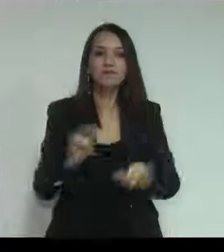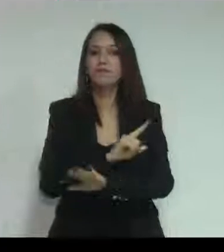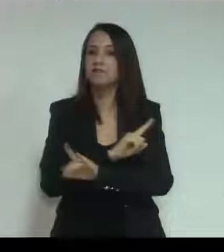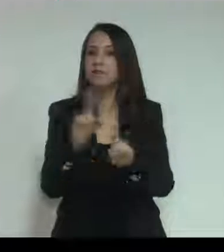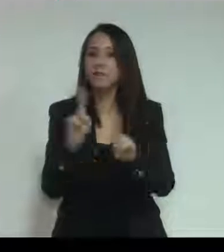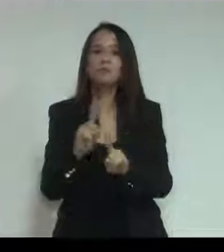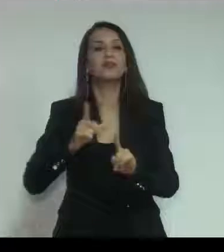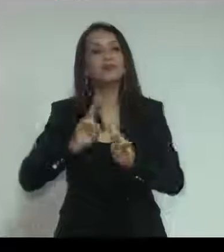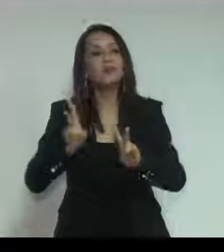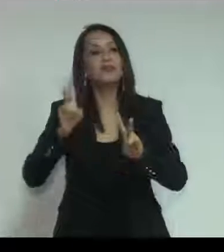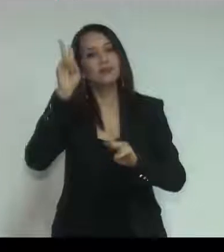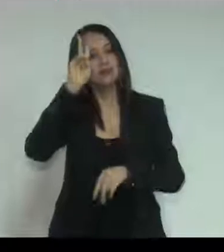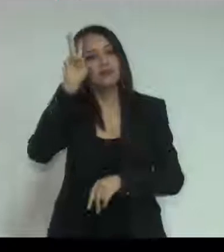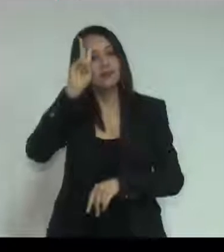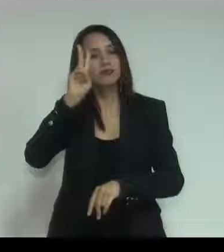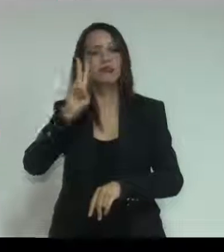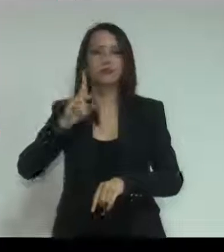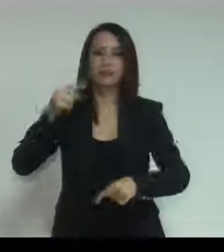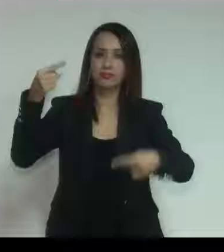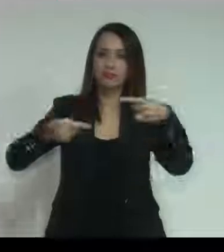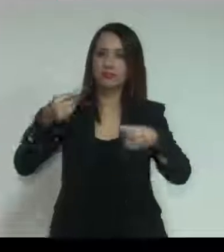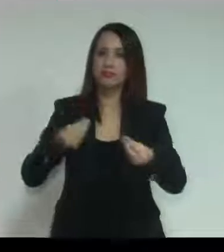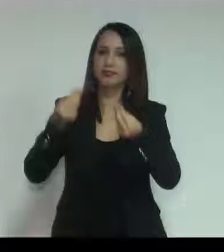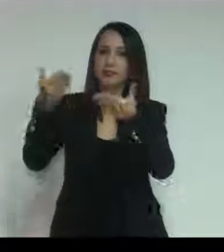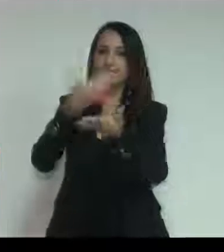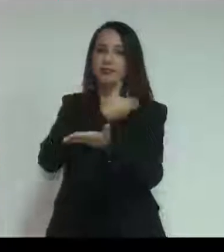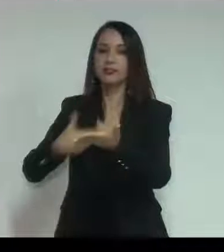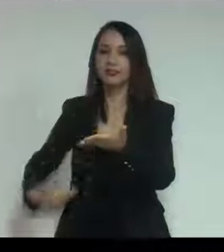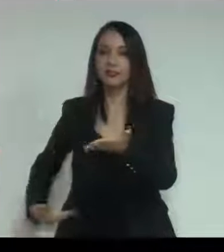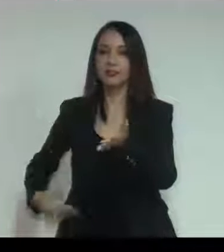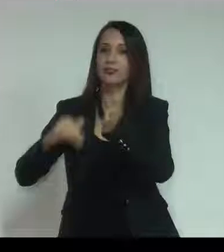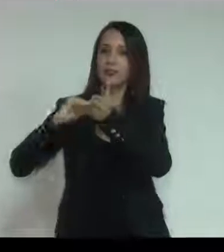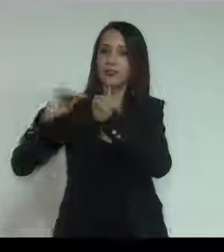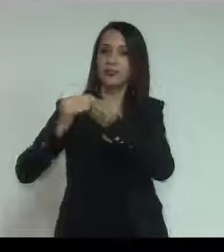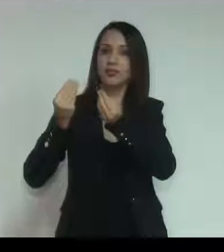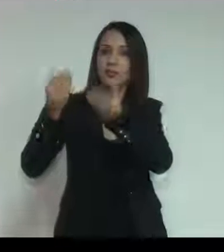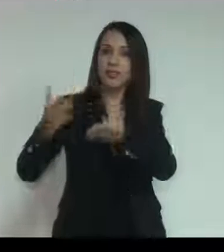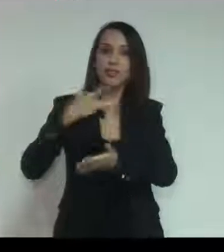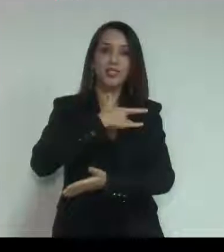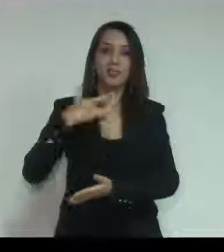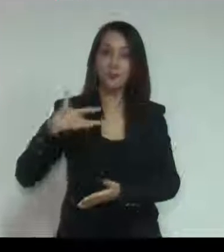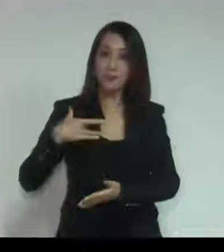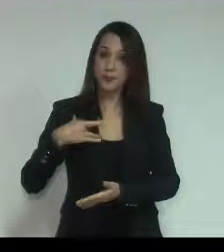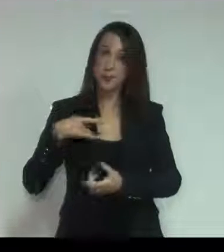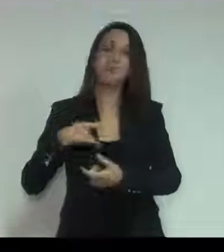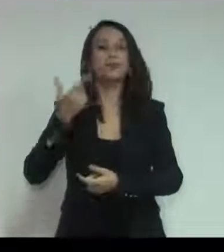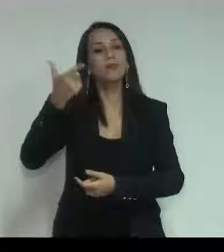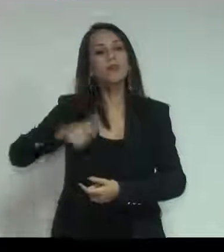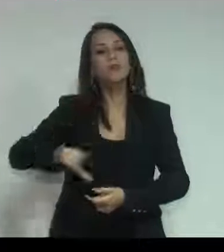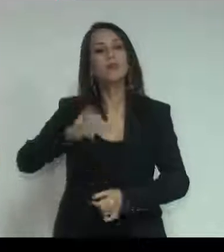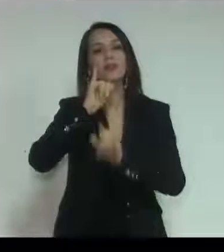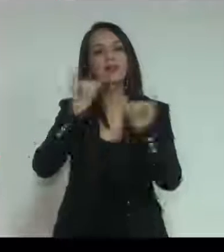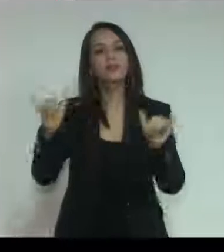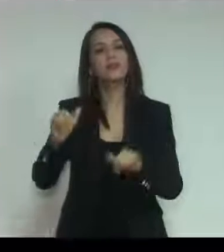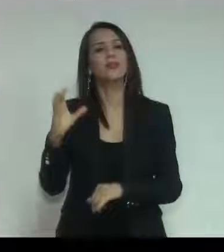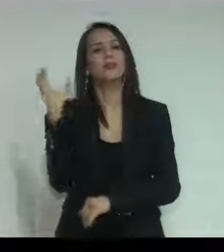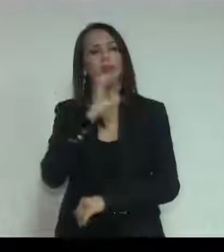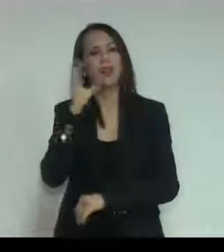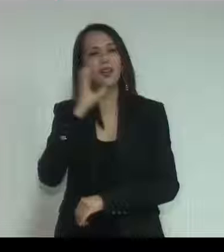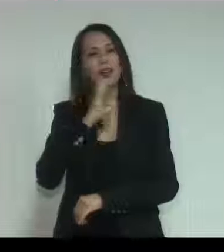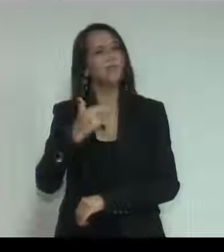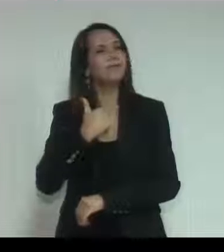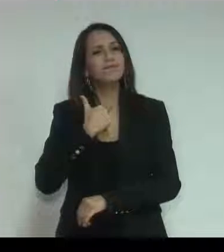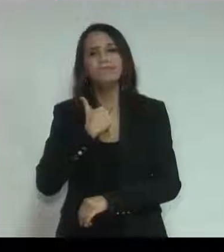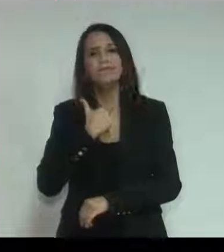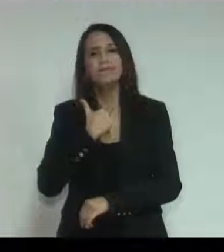políticas públicas. Eu falei isso, encaminhei ao secretário, e eu retomo aqui, é necessário uma urgência. A gente não pode